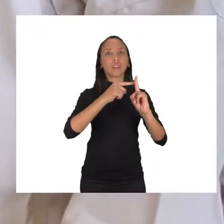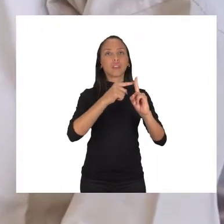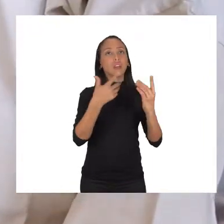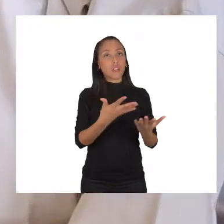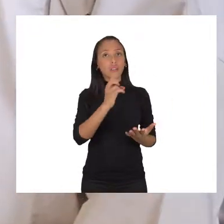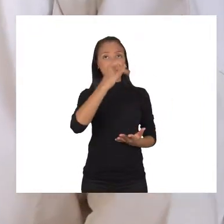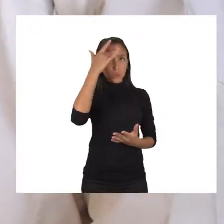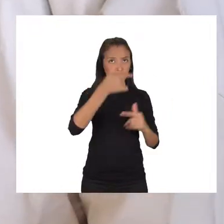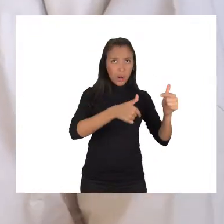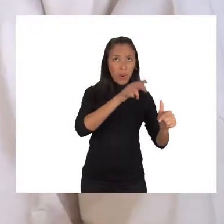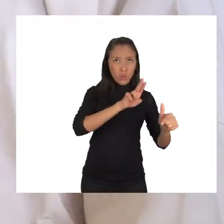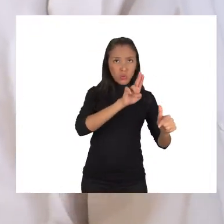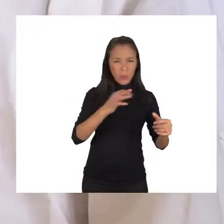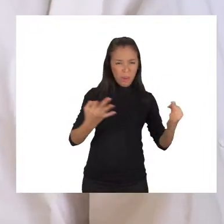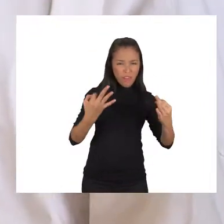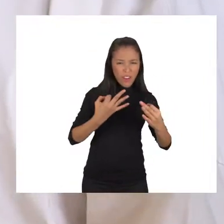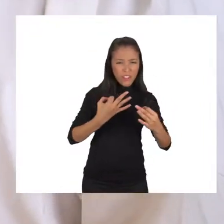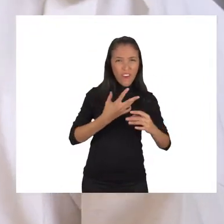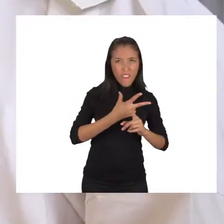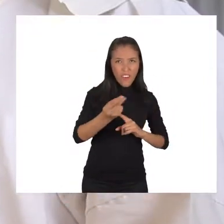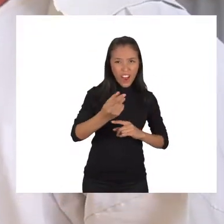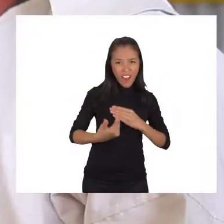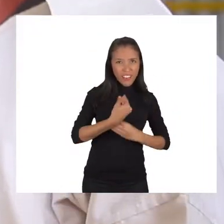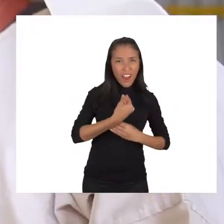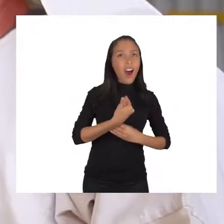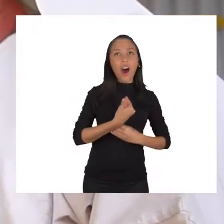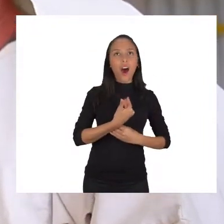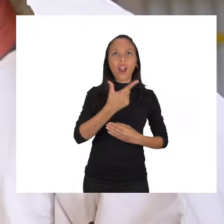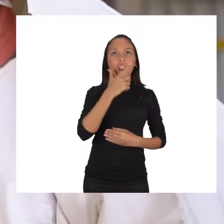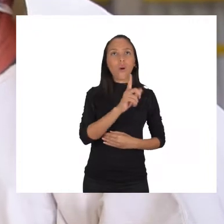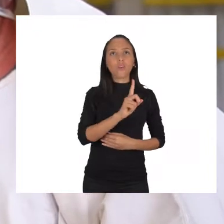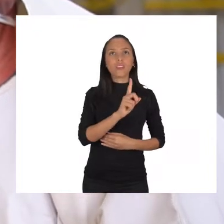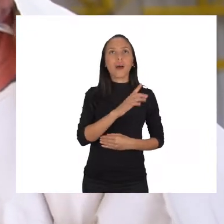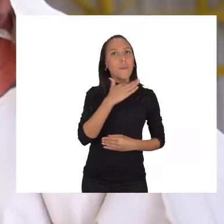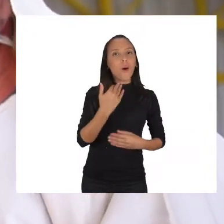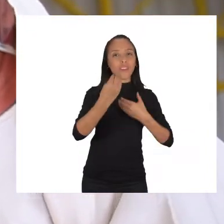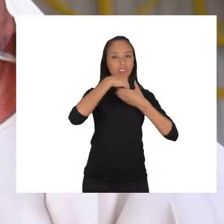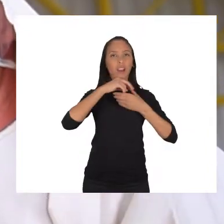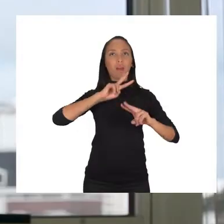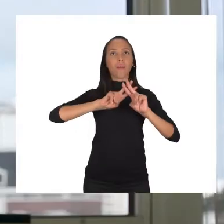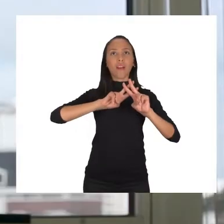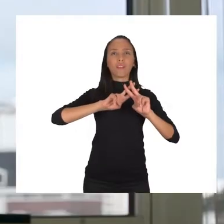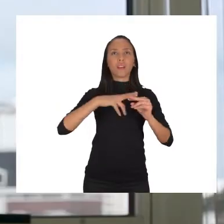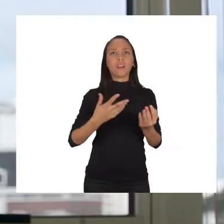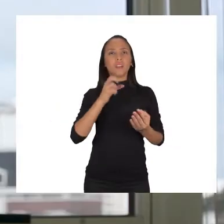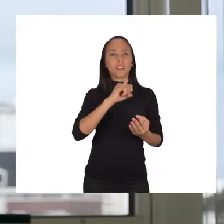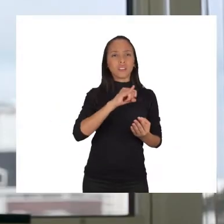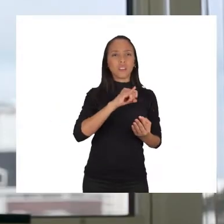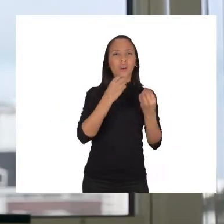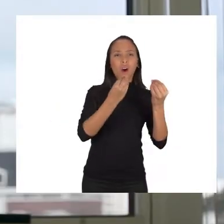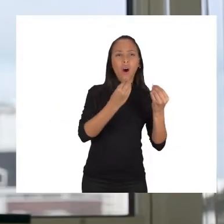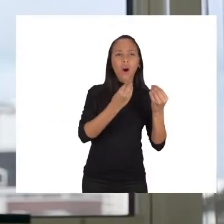que fosse possível, a proteção não é absoluta na hora que tira, na hora que lava, na hora que descarta. Então, claro,